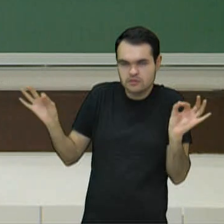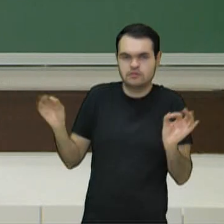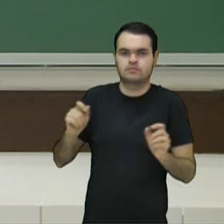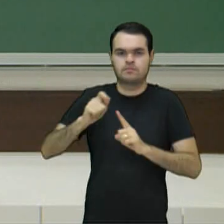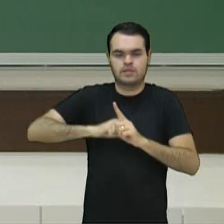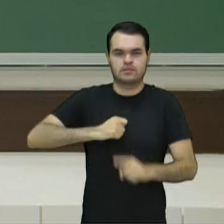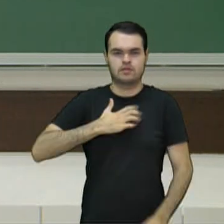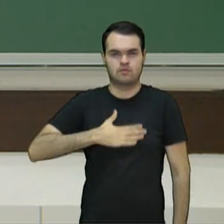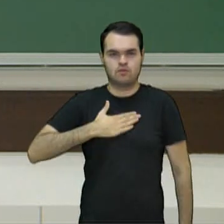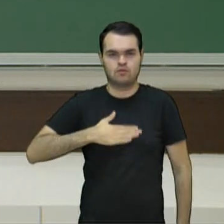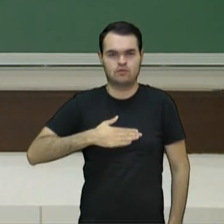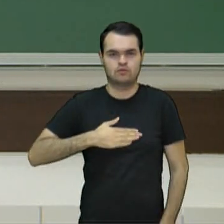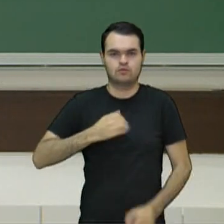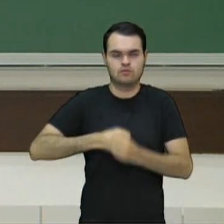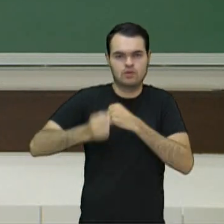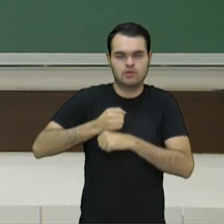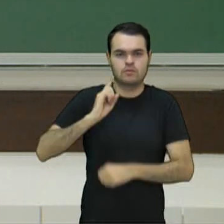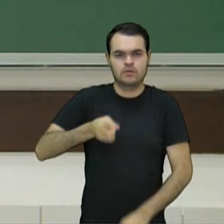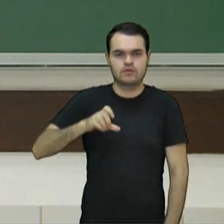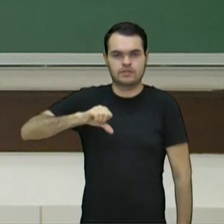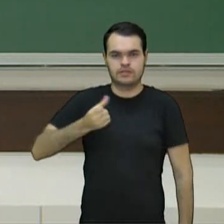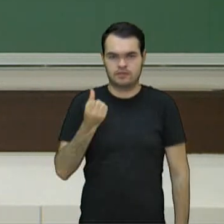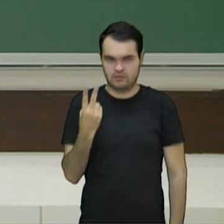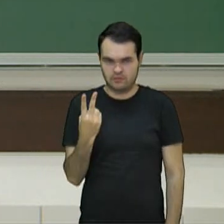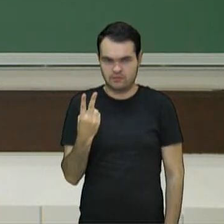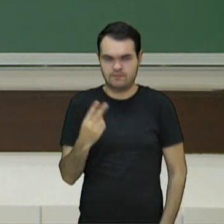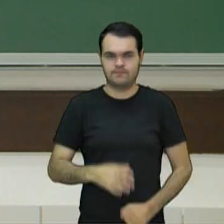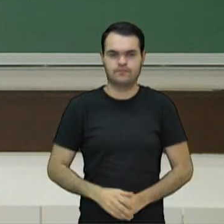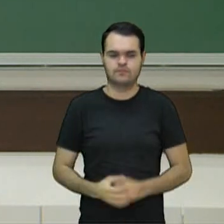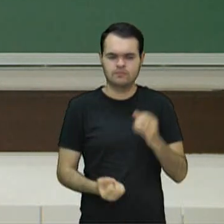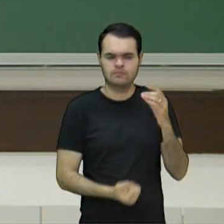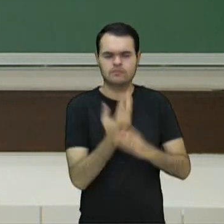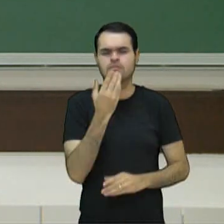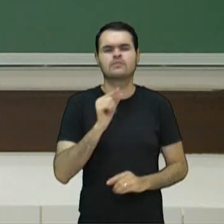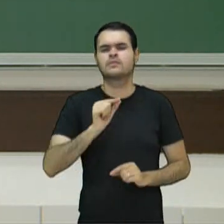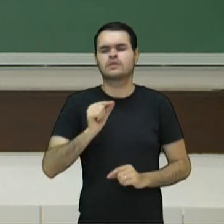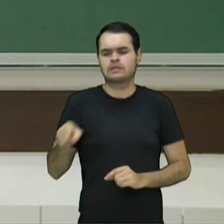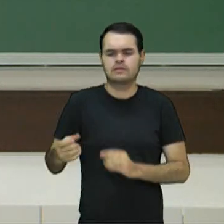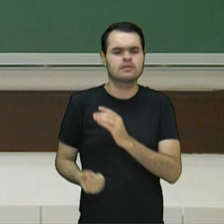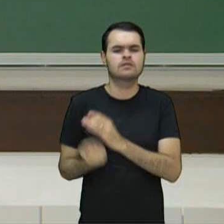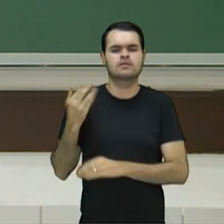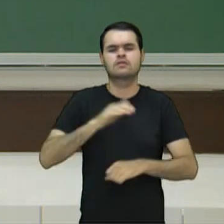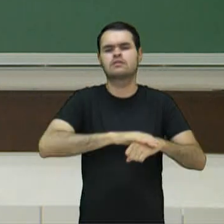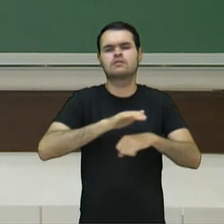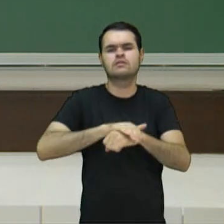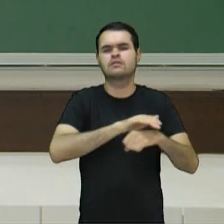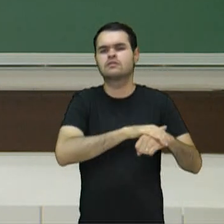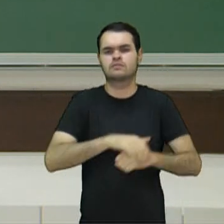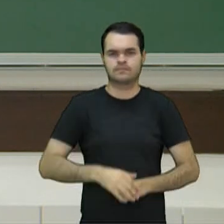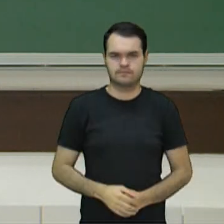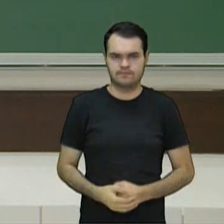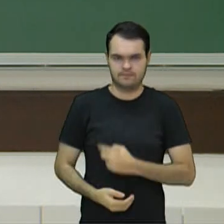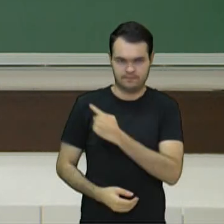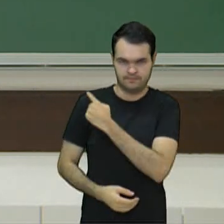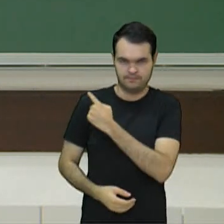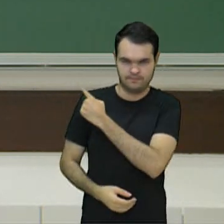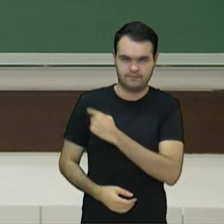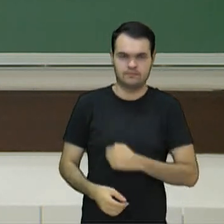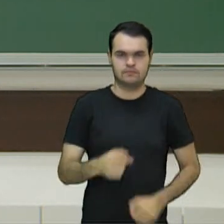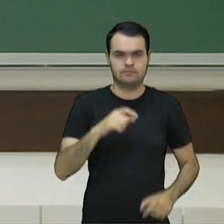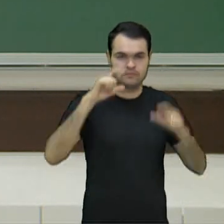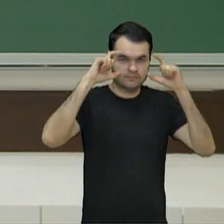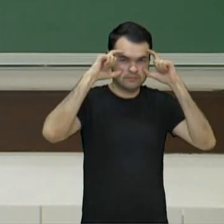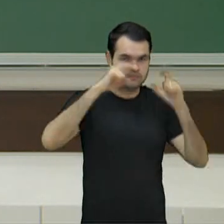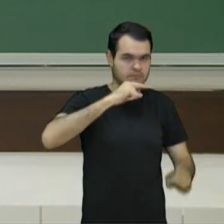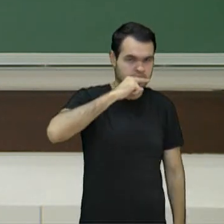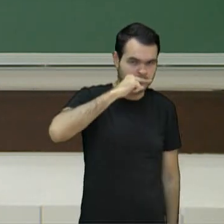de 1962. He was created by, ele foi criado por quem? O personagem foi criado por Stan